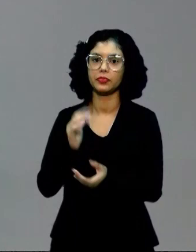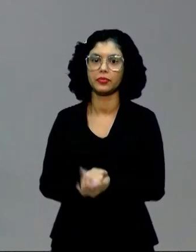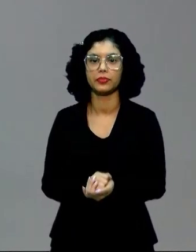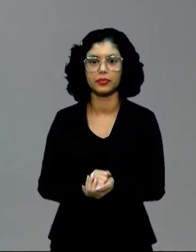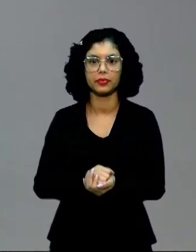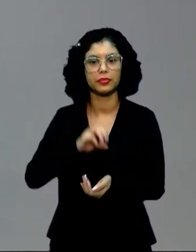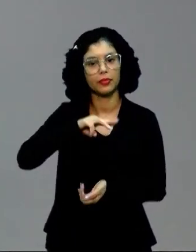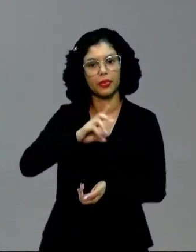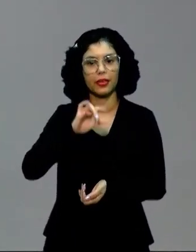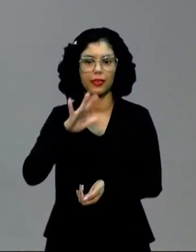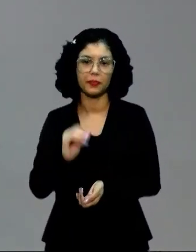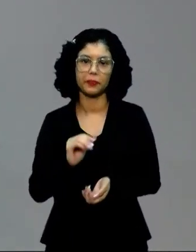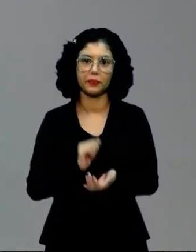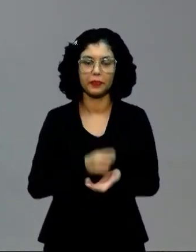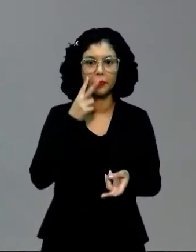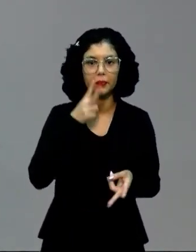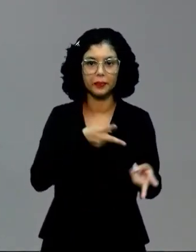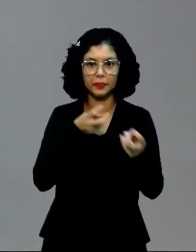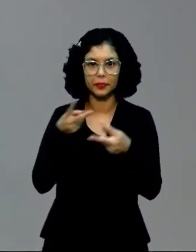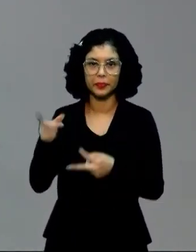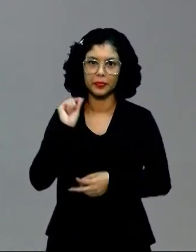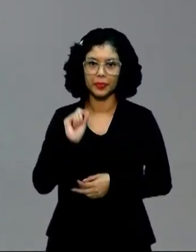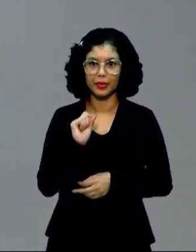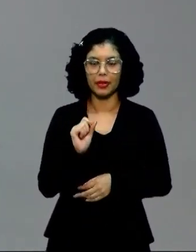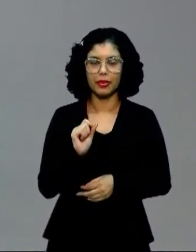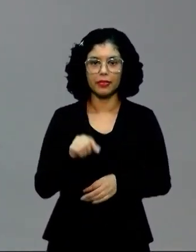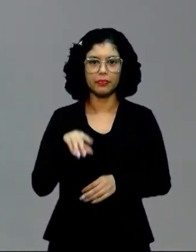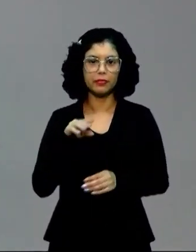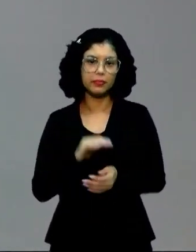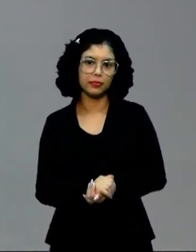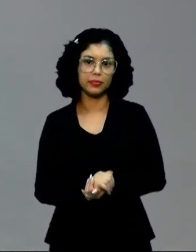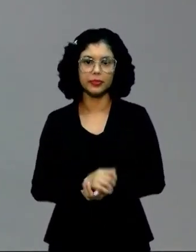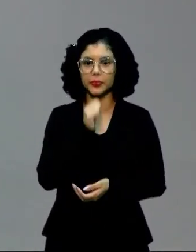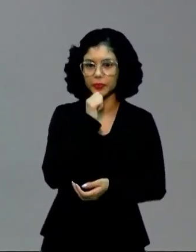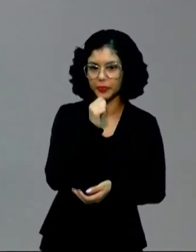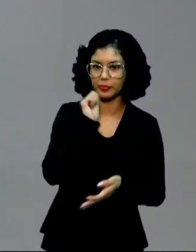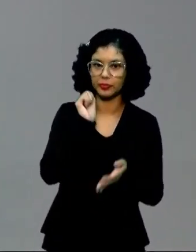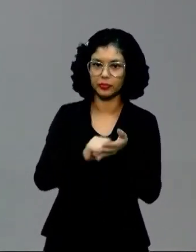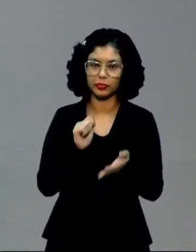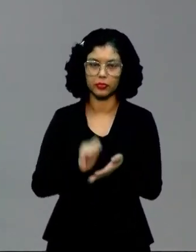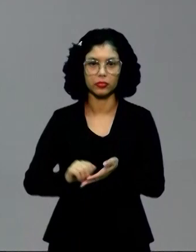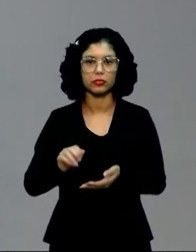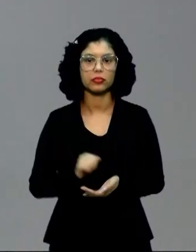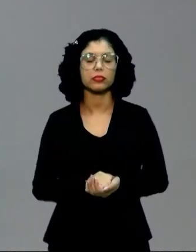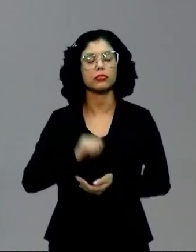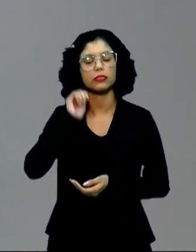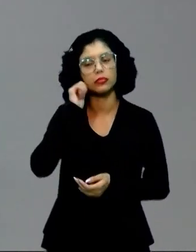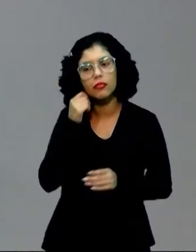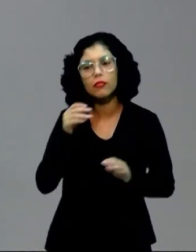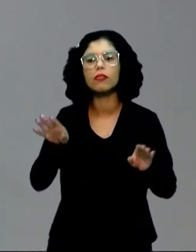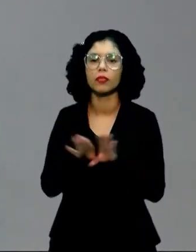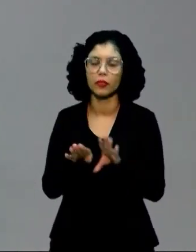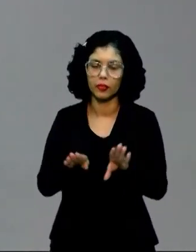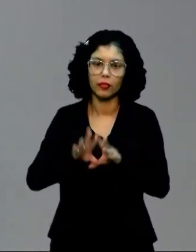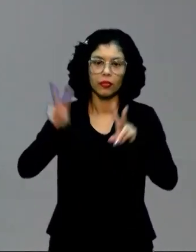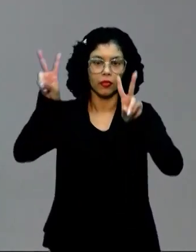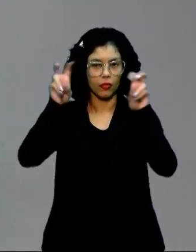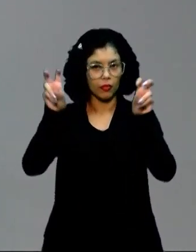do Machado de Assis, é observar que, embora ele fosse um escritor negro, a abordagem dele